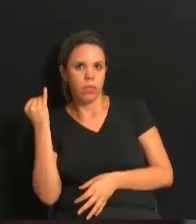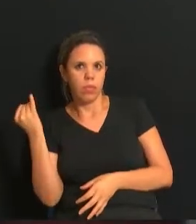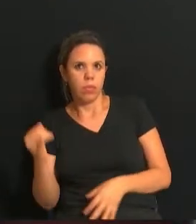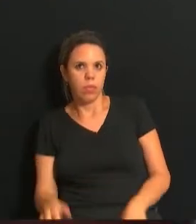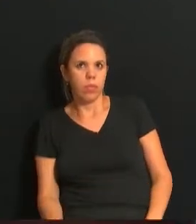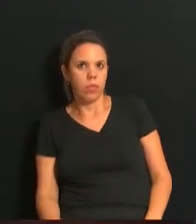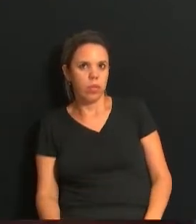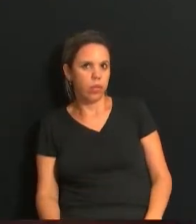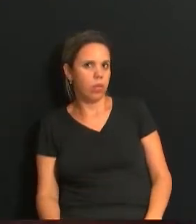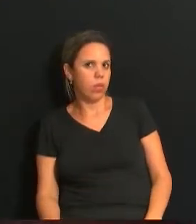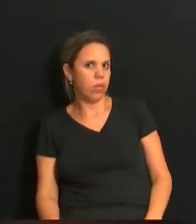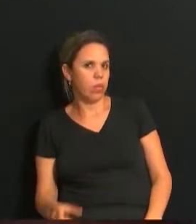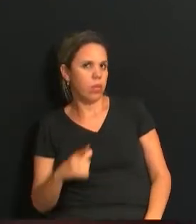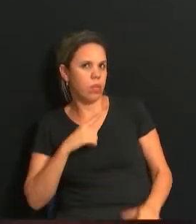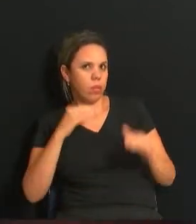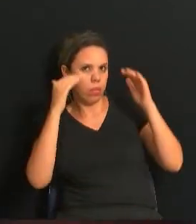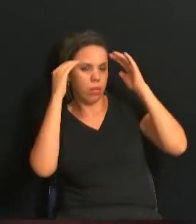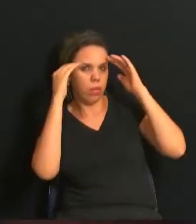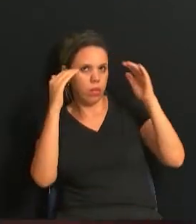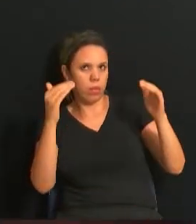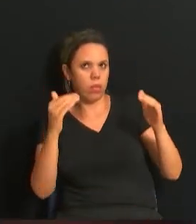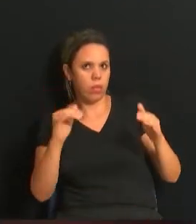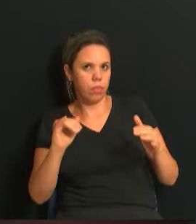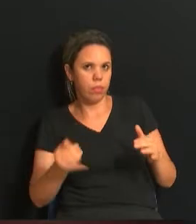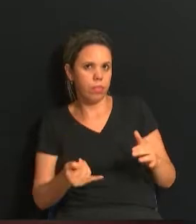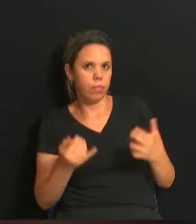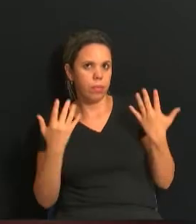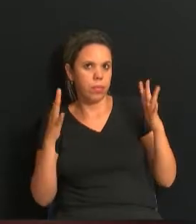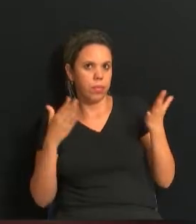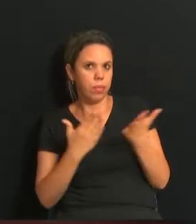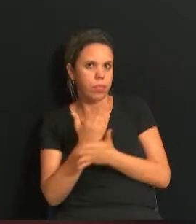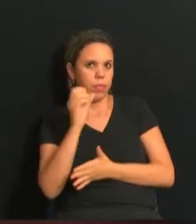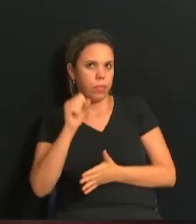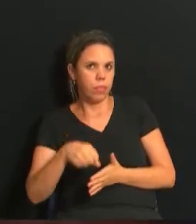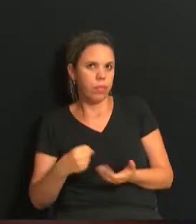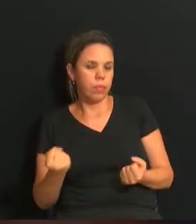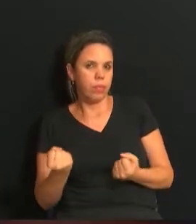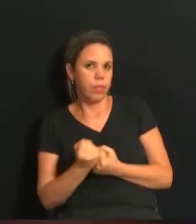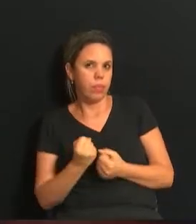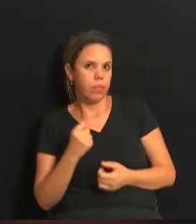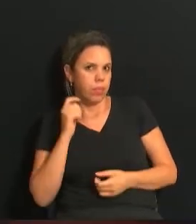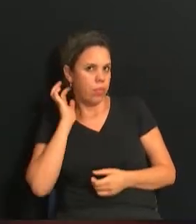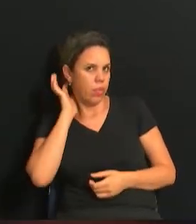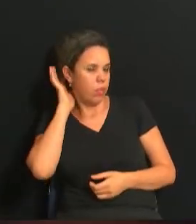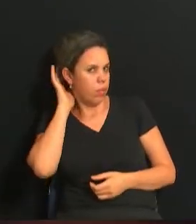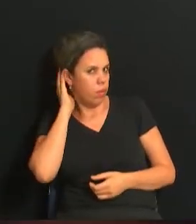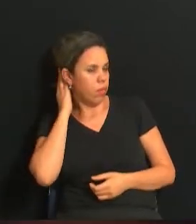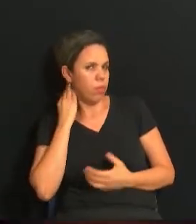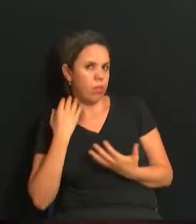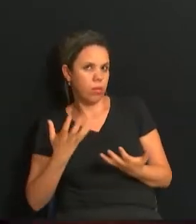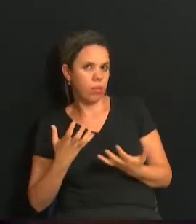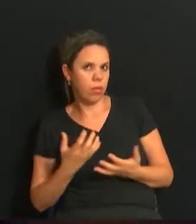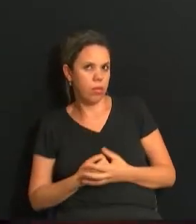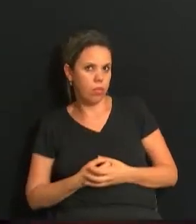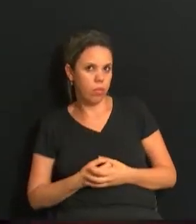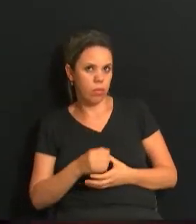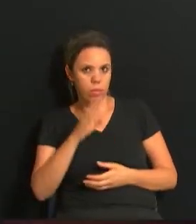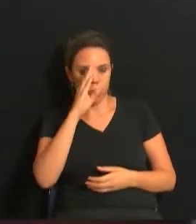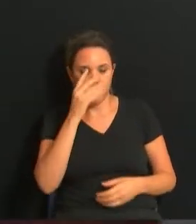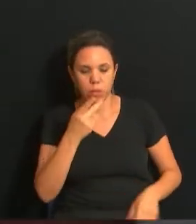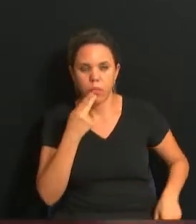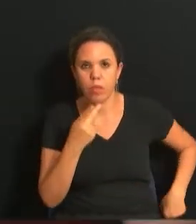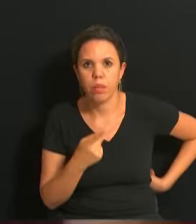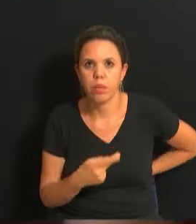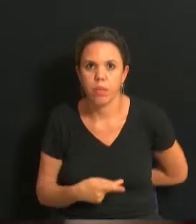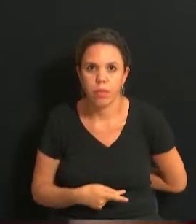pertinentes, e a gente tem que aprovar sim e apoiar. Mas eu quero destacar,